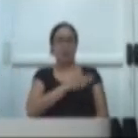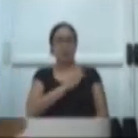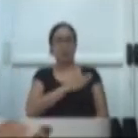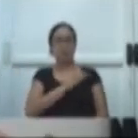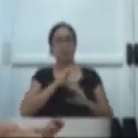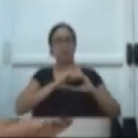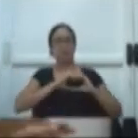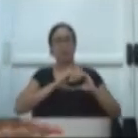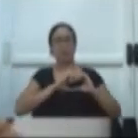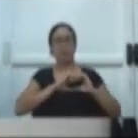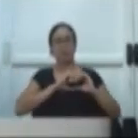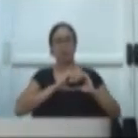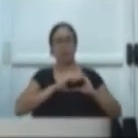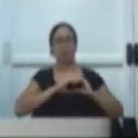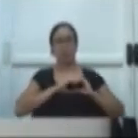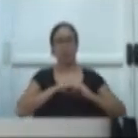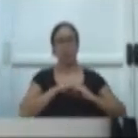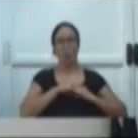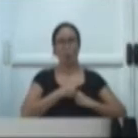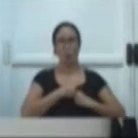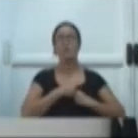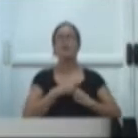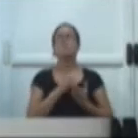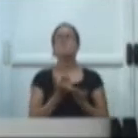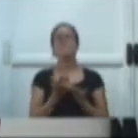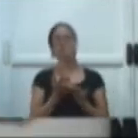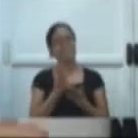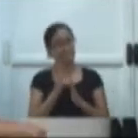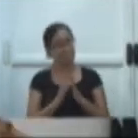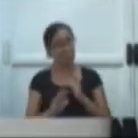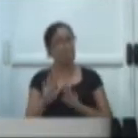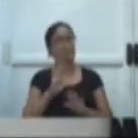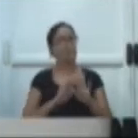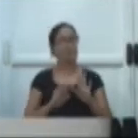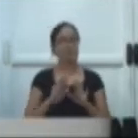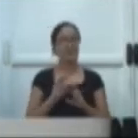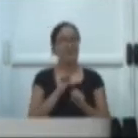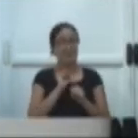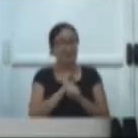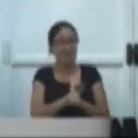si. E, realmente, até a coordenadora do SAMU, que é,